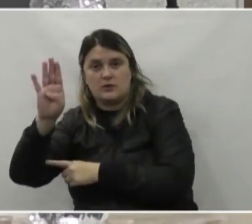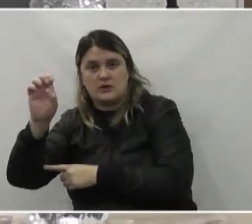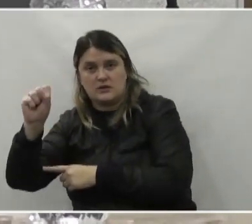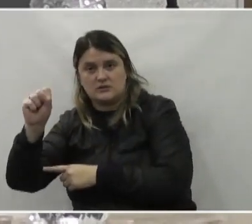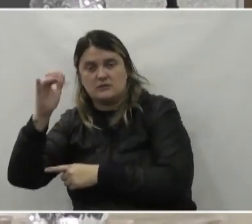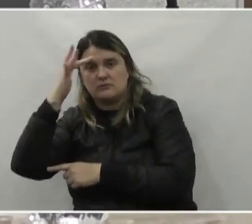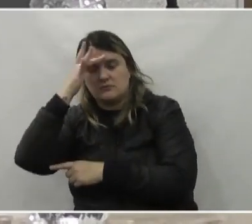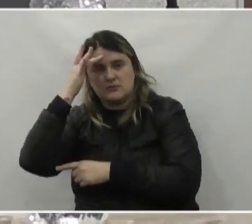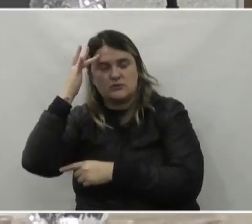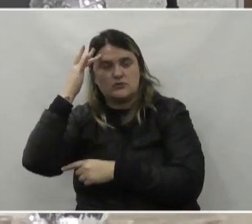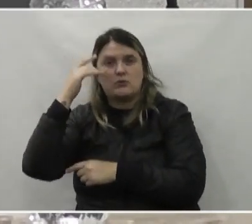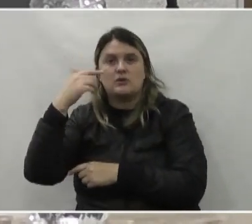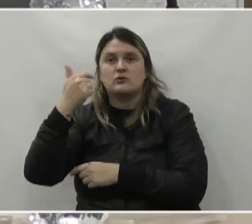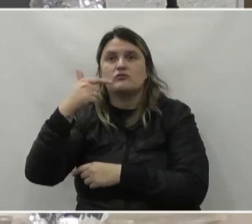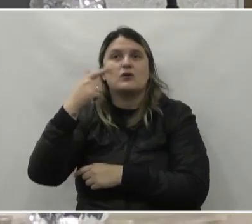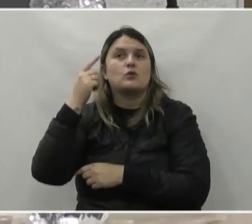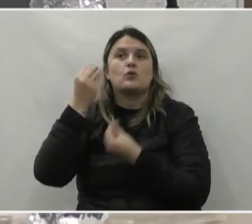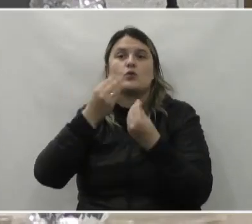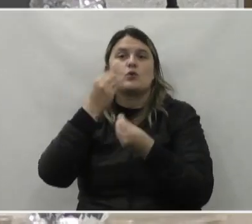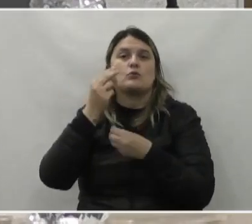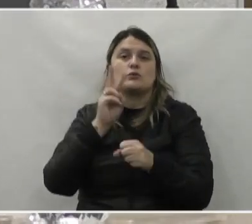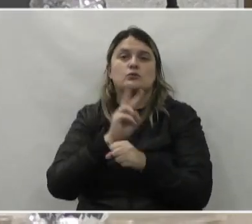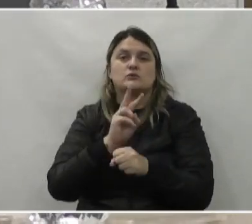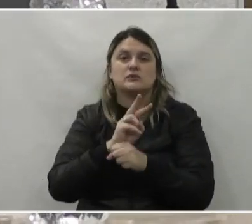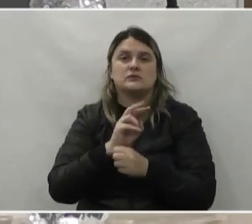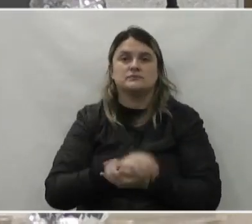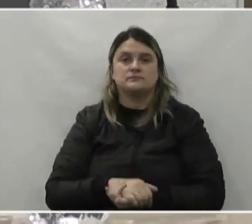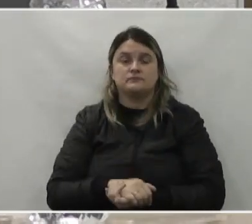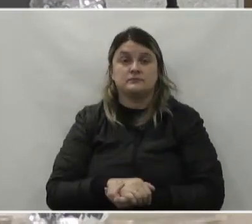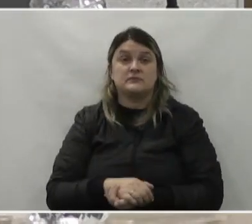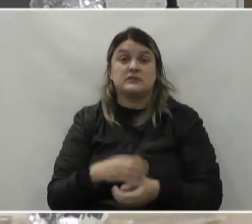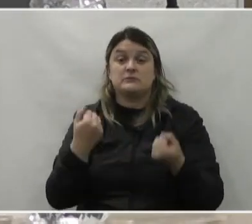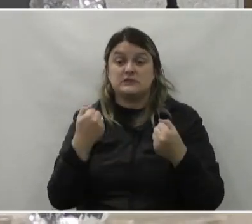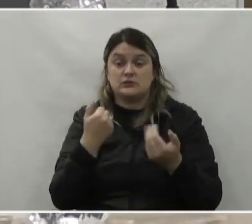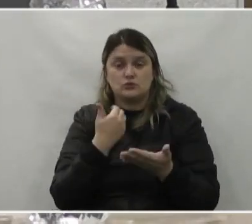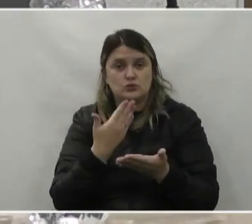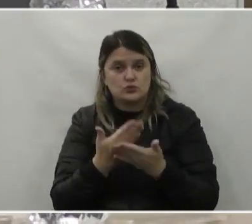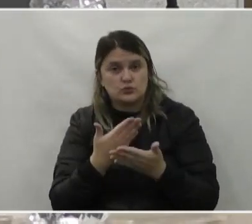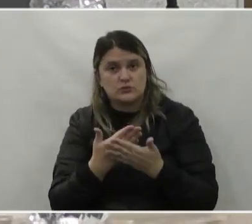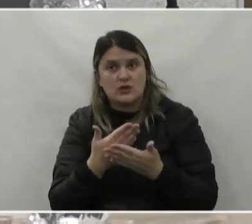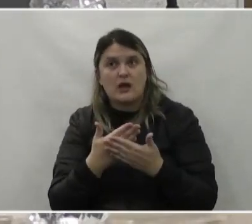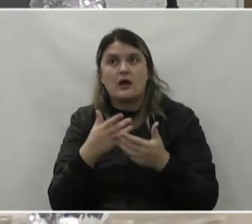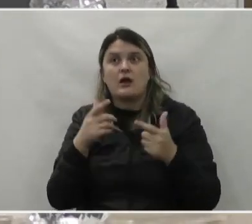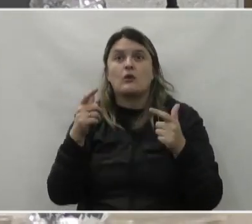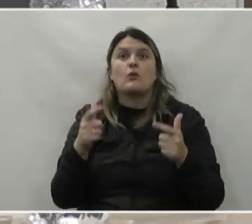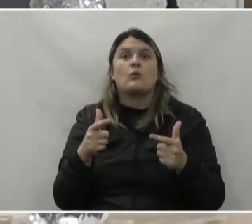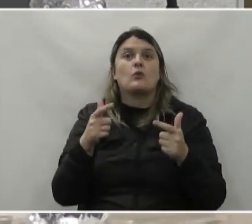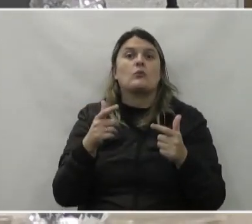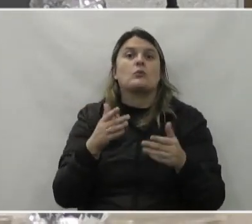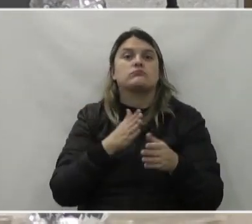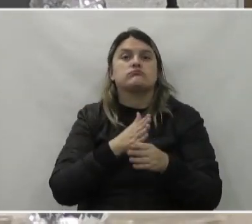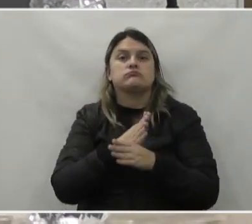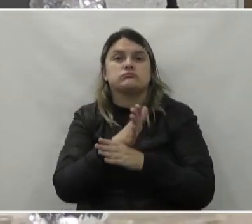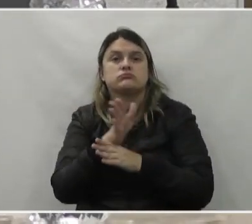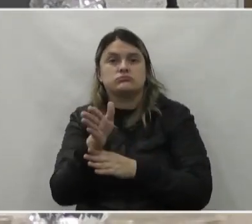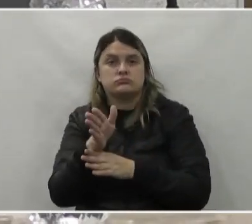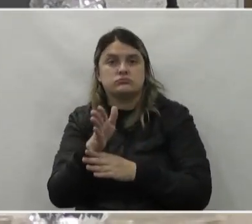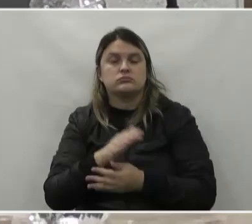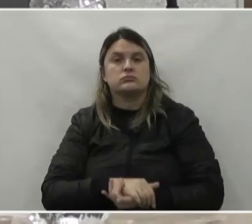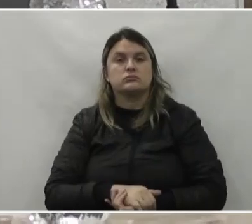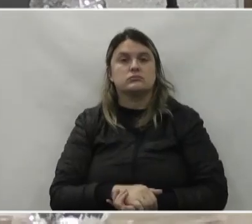ônibus. Então, se fizesse um estudo e fizesse essa entrada ao lado do posto, ele